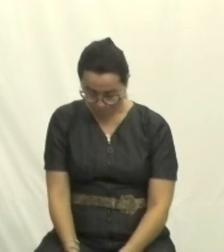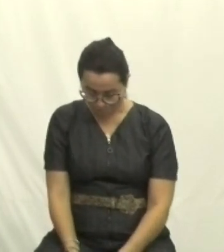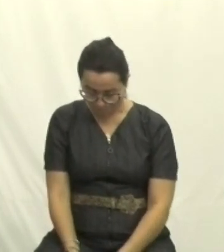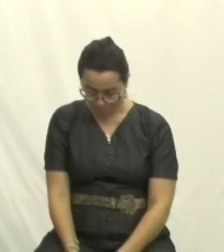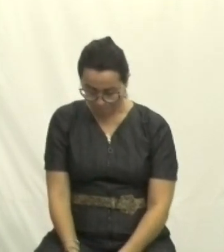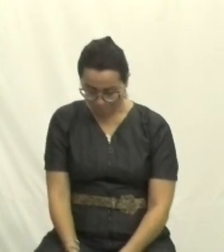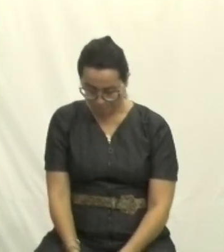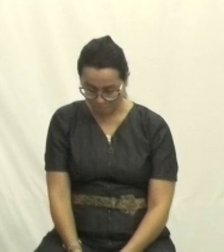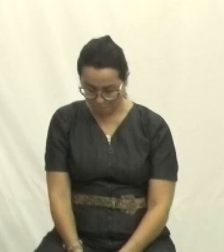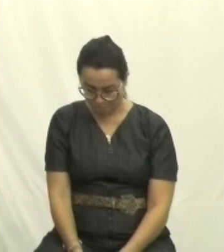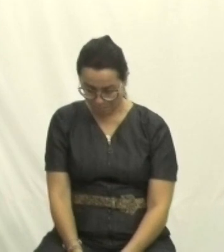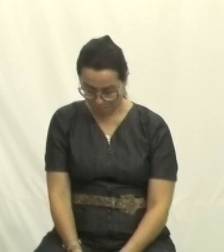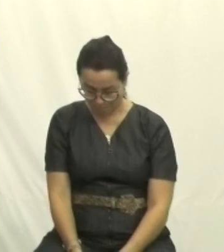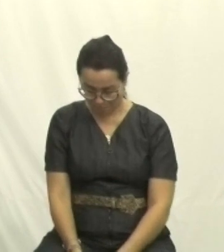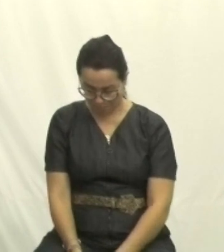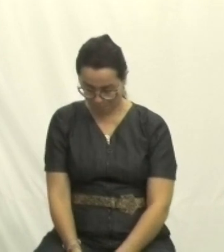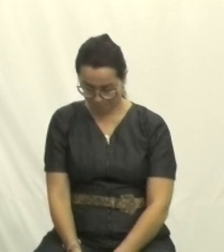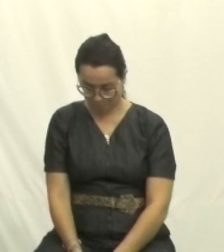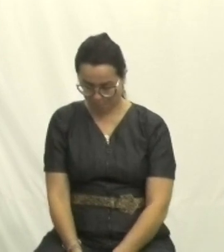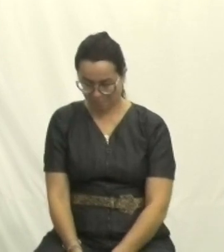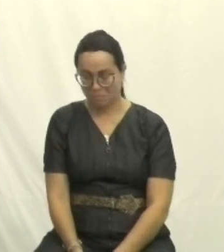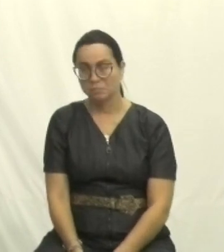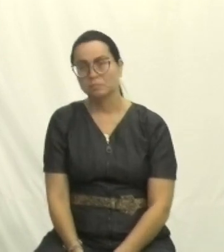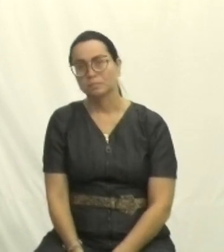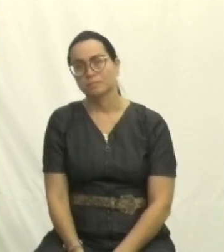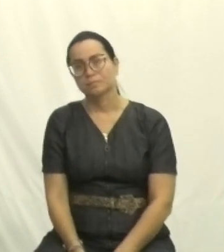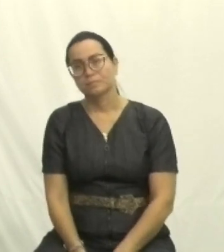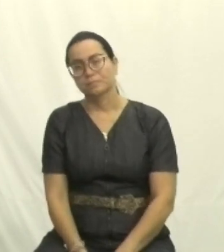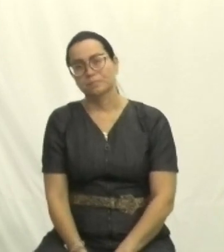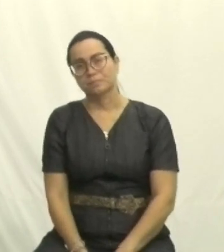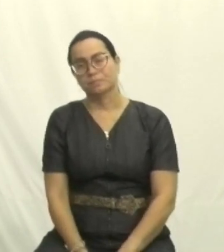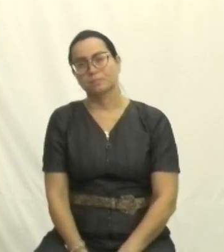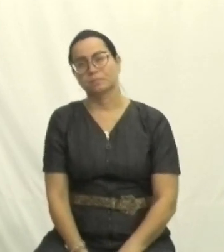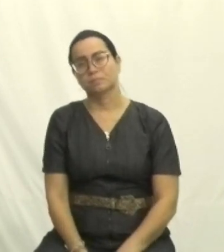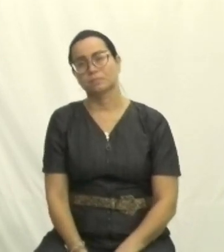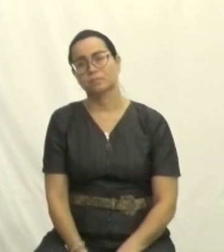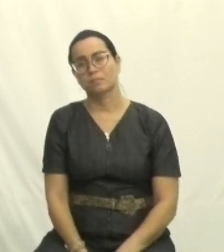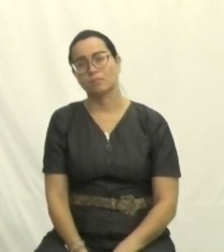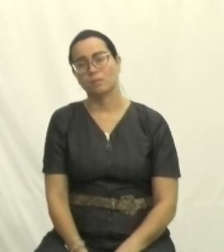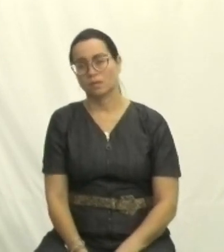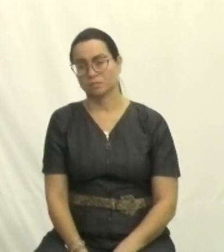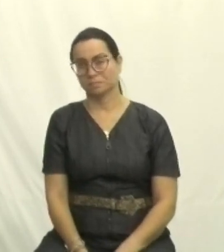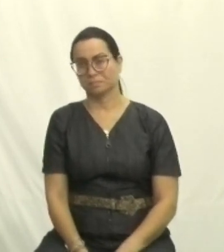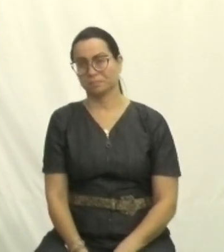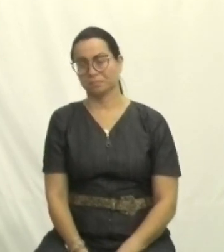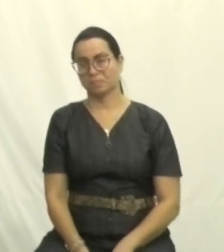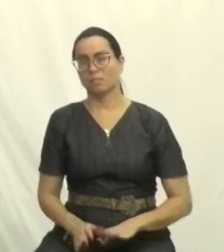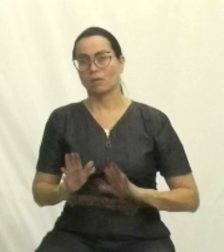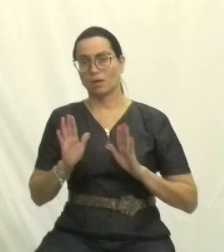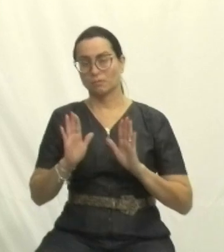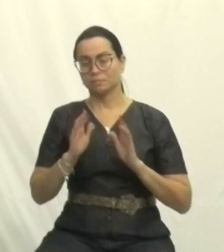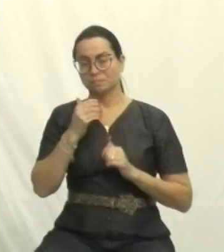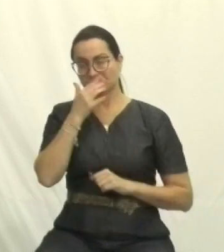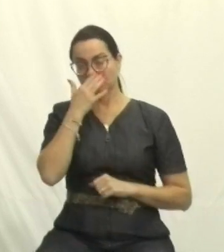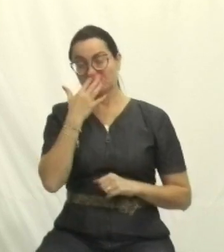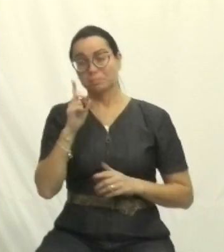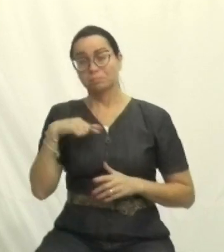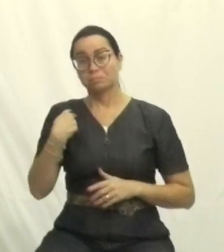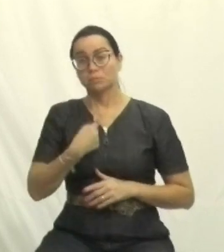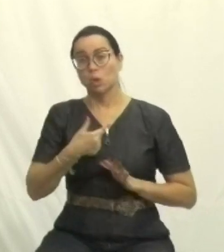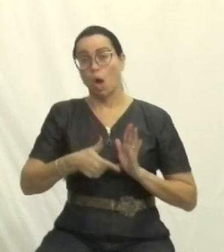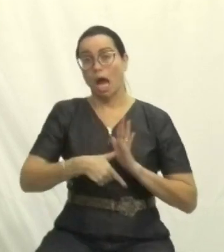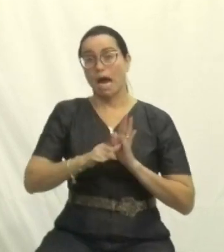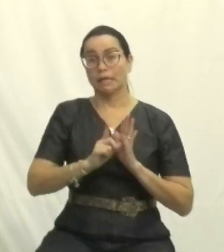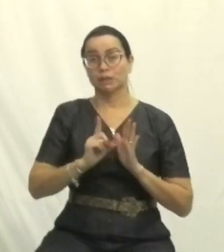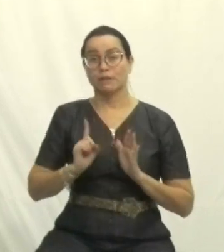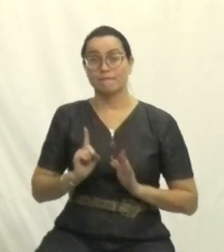em edificações, comércios, eles são periciados. Então, como eu falei, né, por mais que a gente faça a inspeção de incêndio, a perícia nos